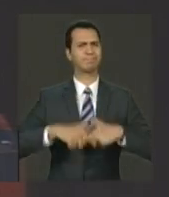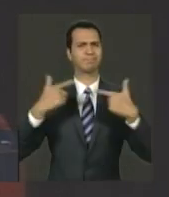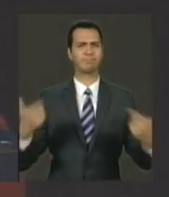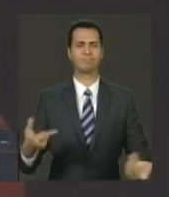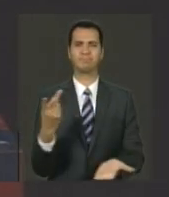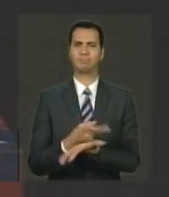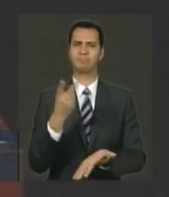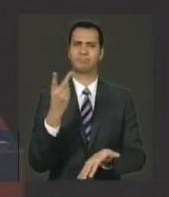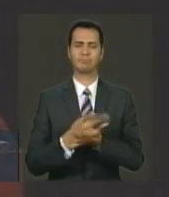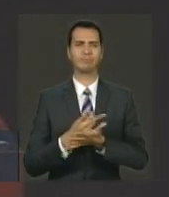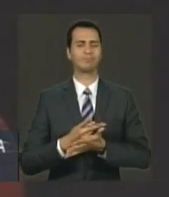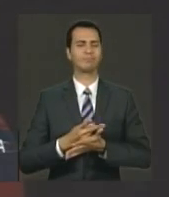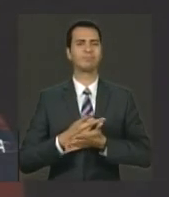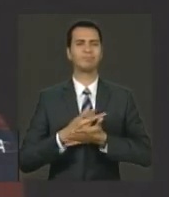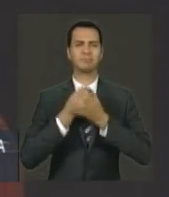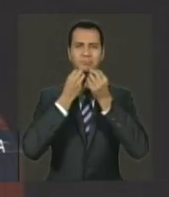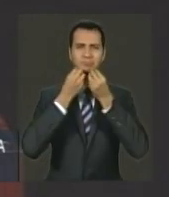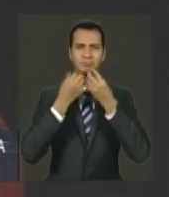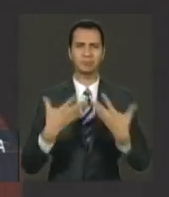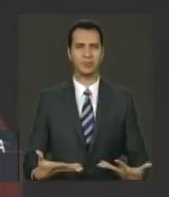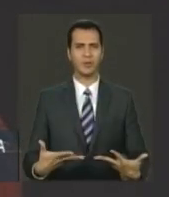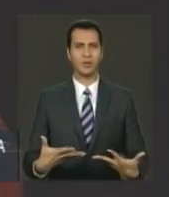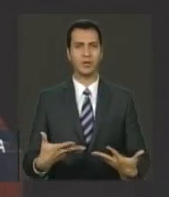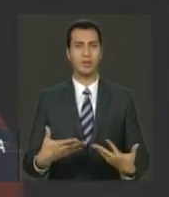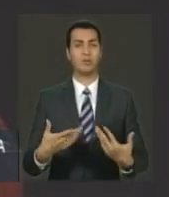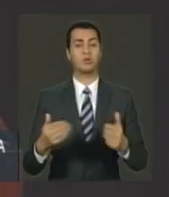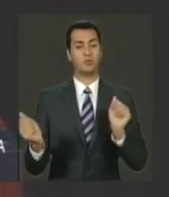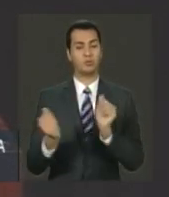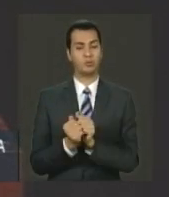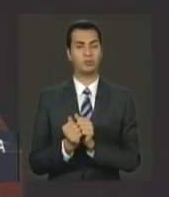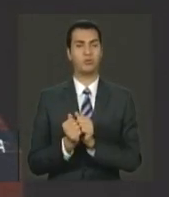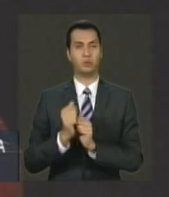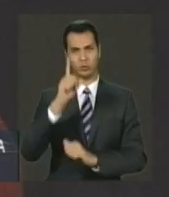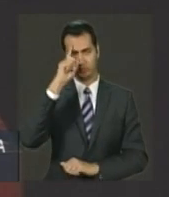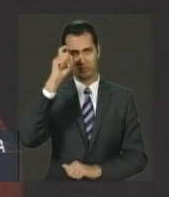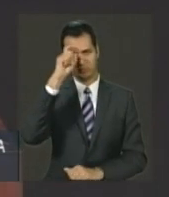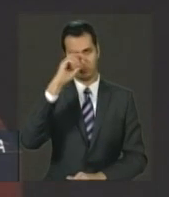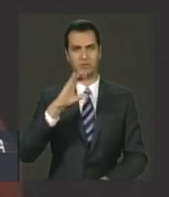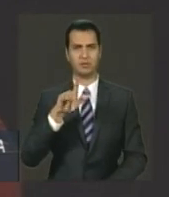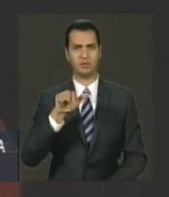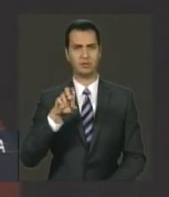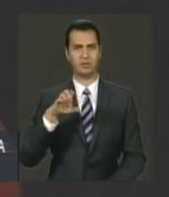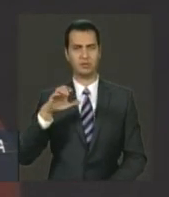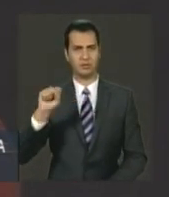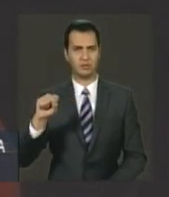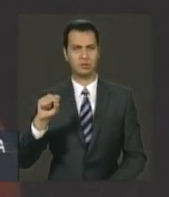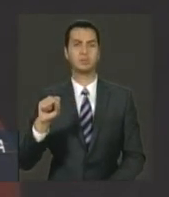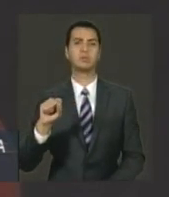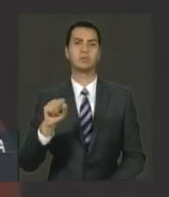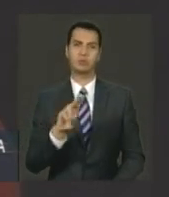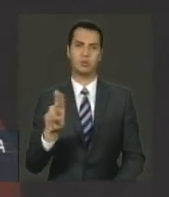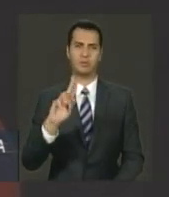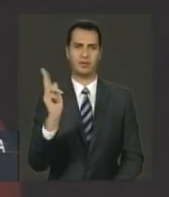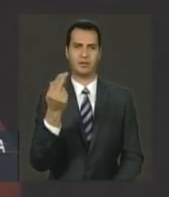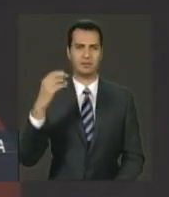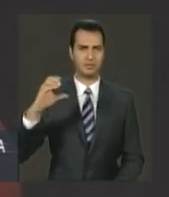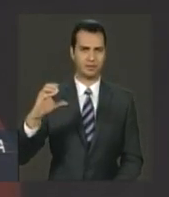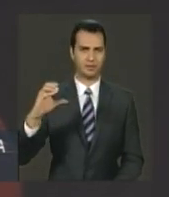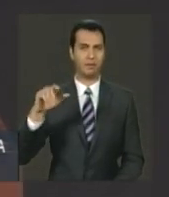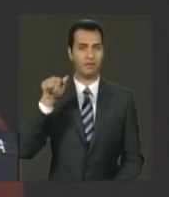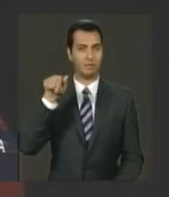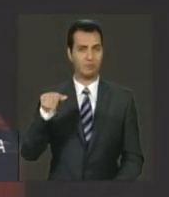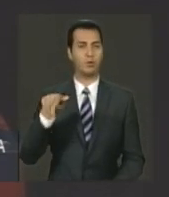glórias, junto com seu hospital de clínicas, nosso querido HC, nosso hospital